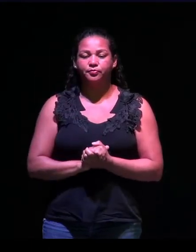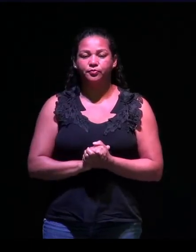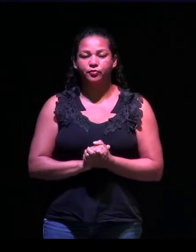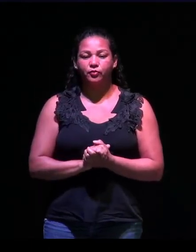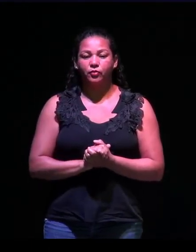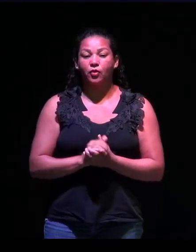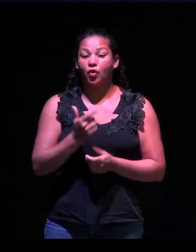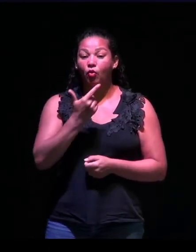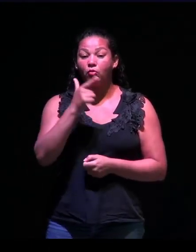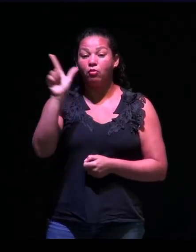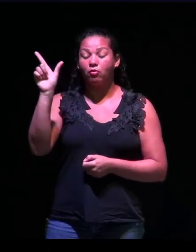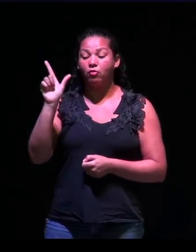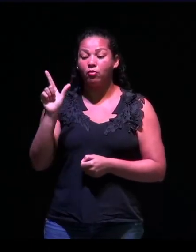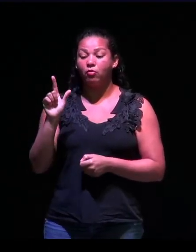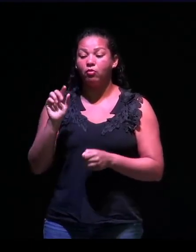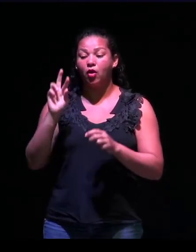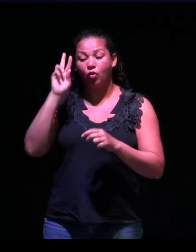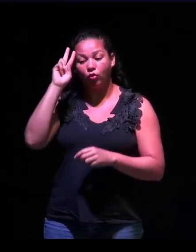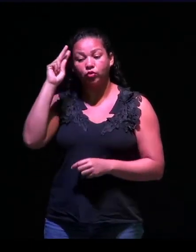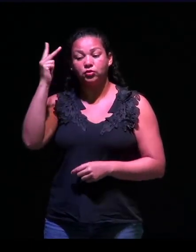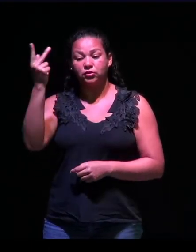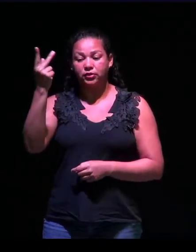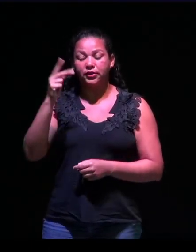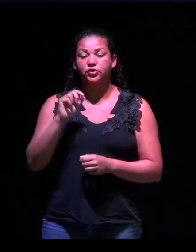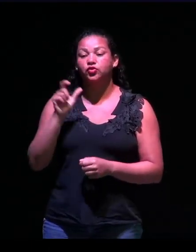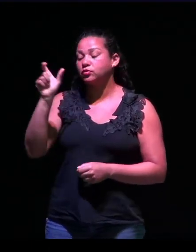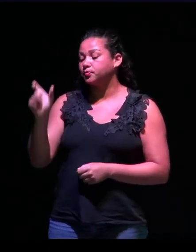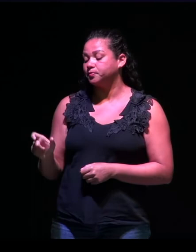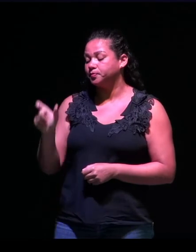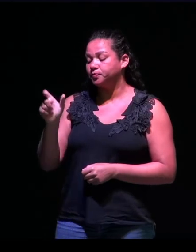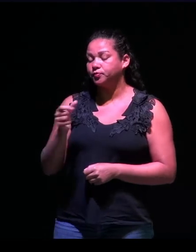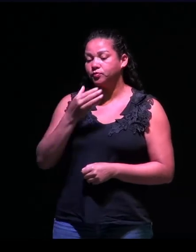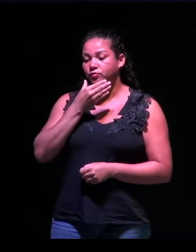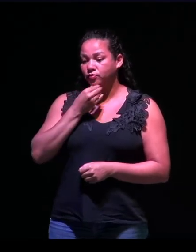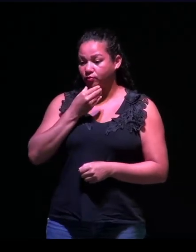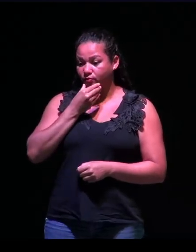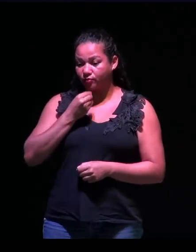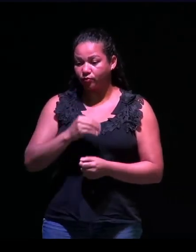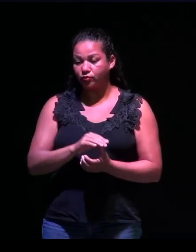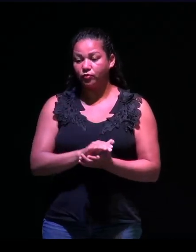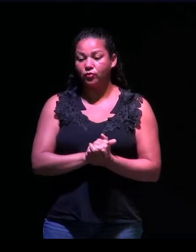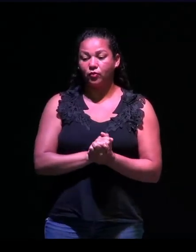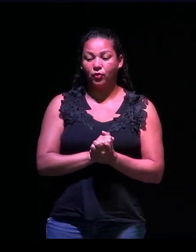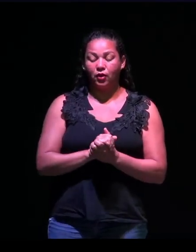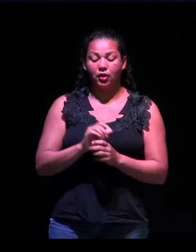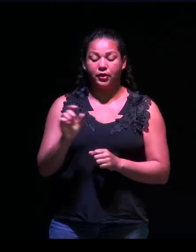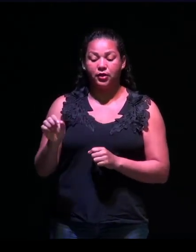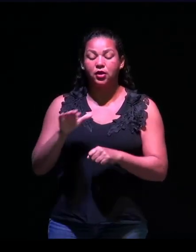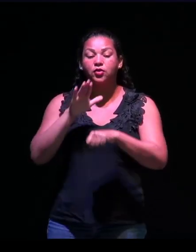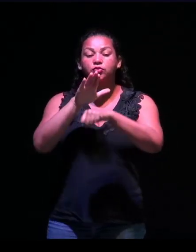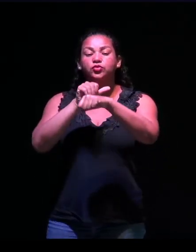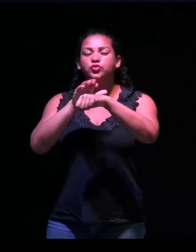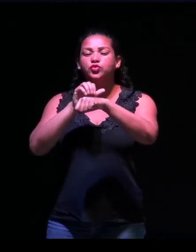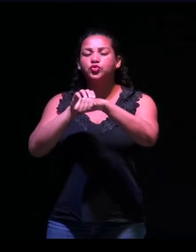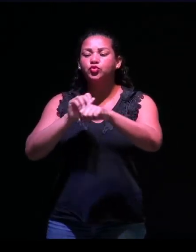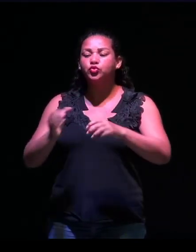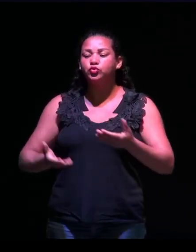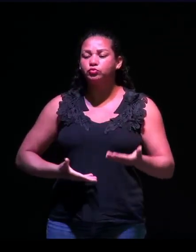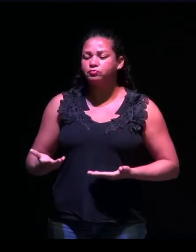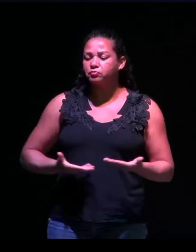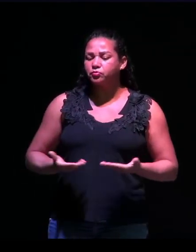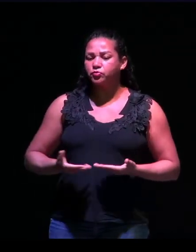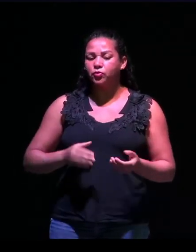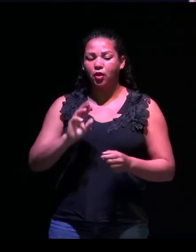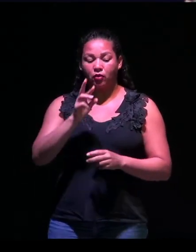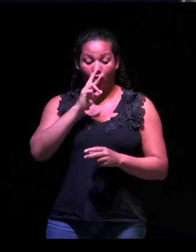Outra parábola parecida com essa é do homem que também se ausentou e chamou um empregado e deu autoridade